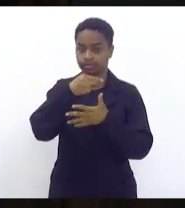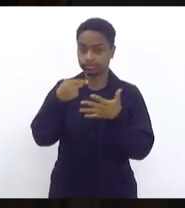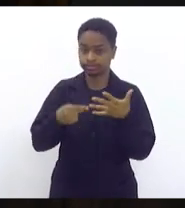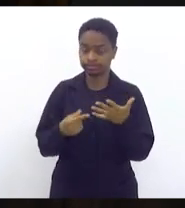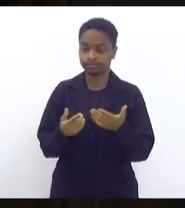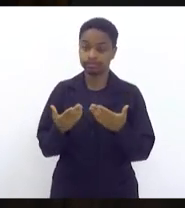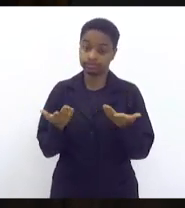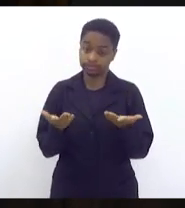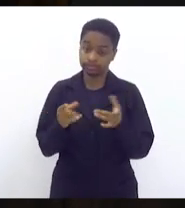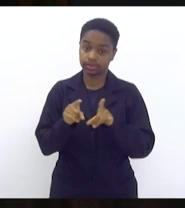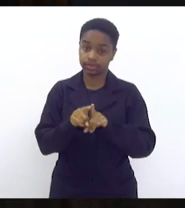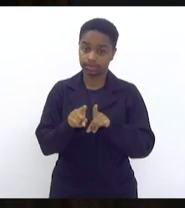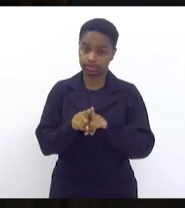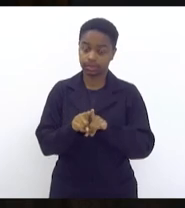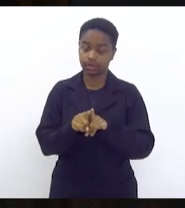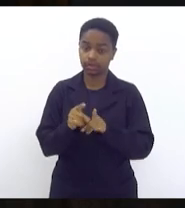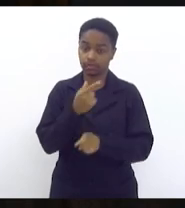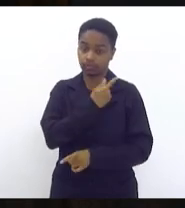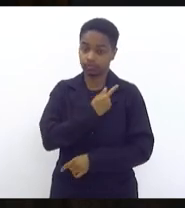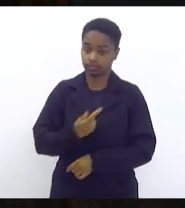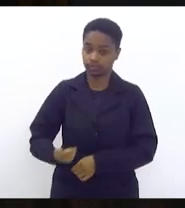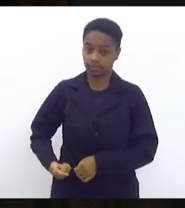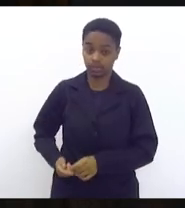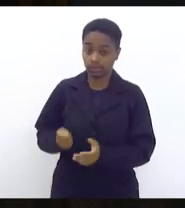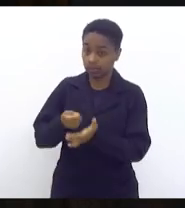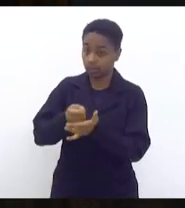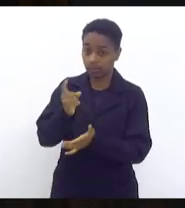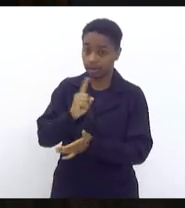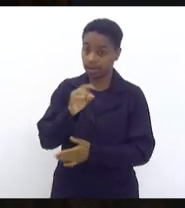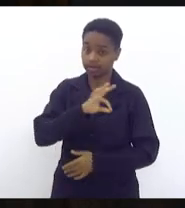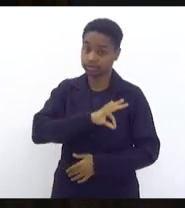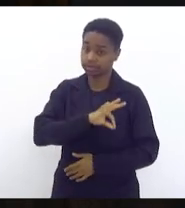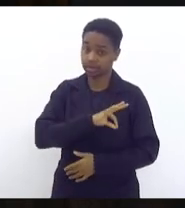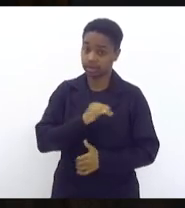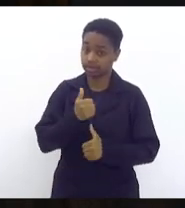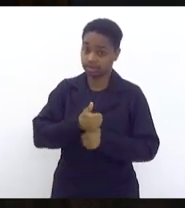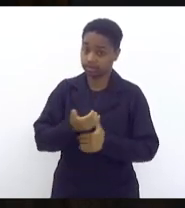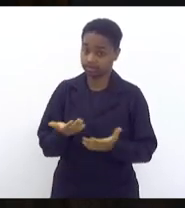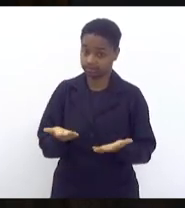Enquanto isso, também, o governador não paga a reposição salarial.